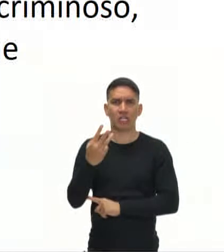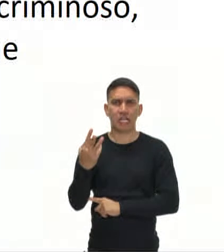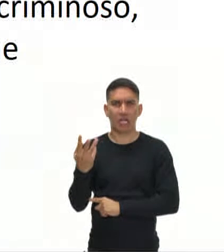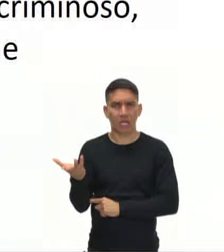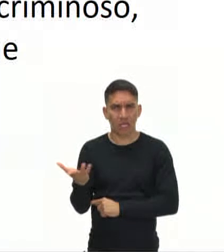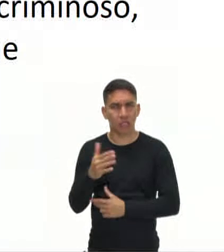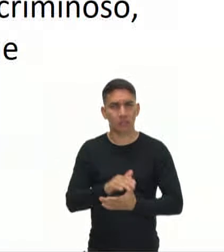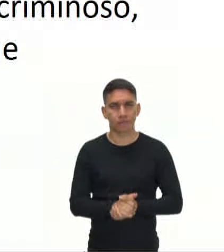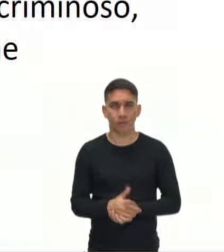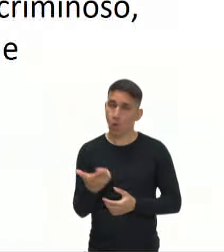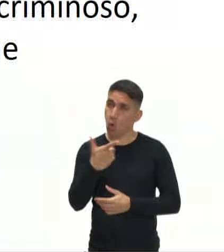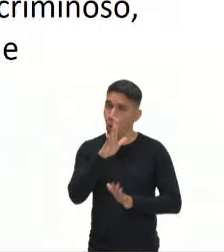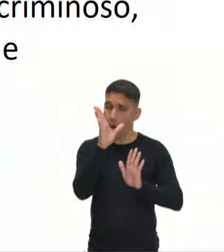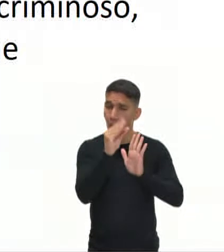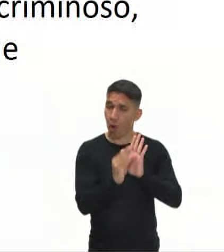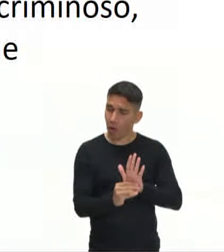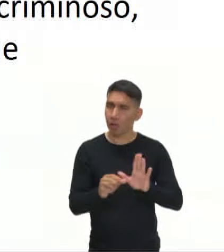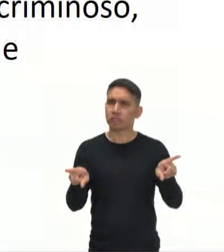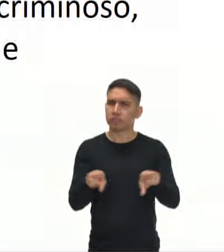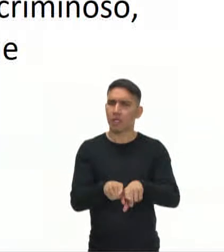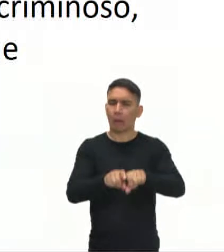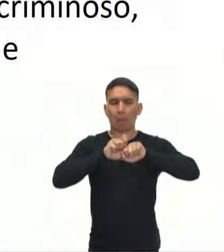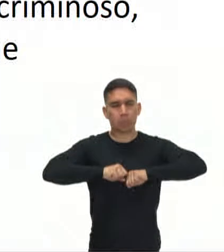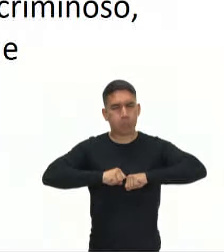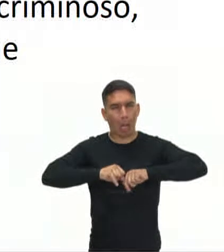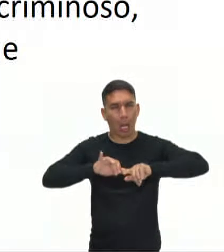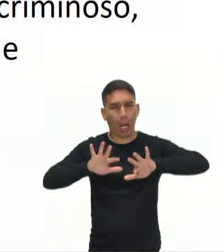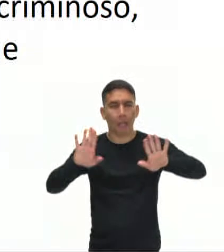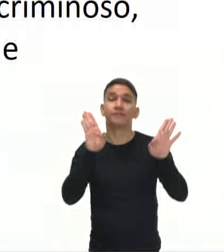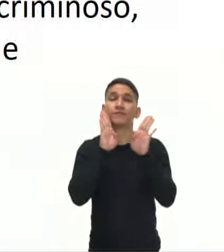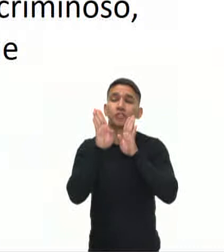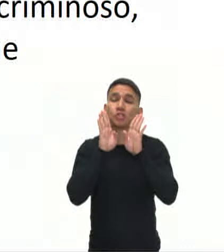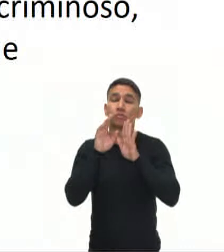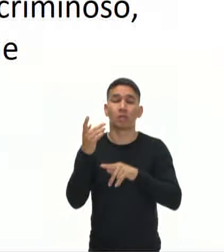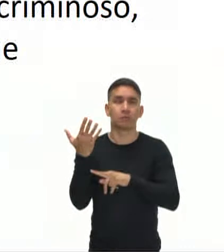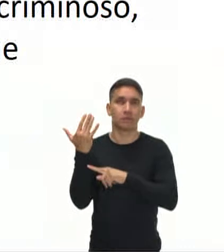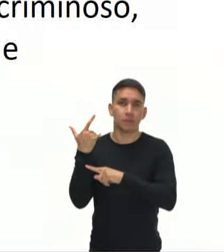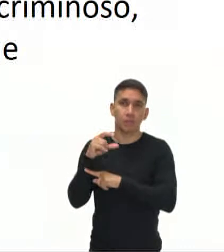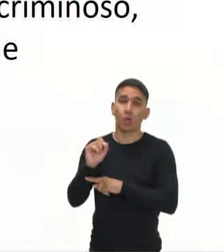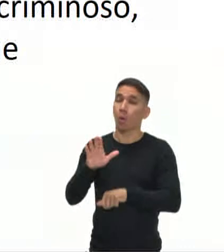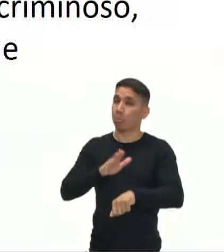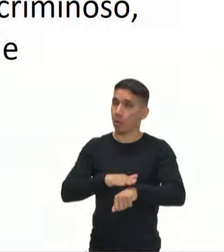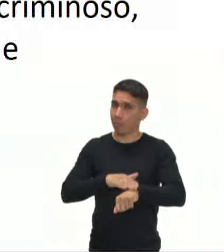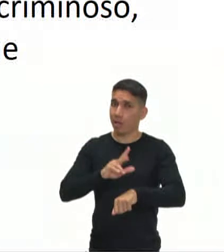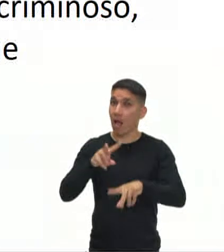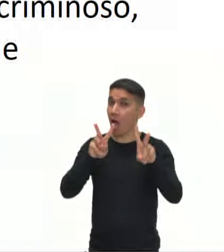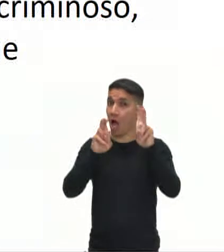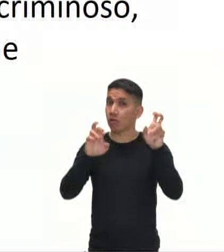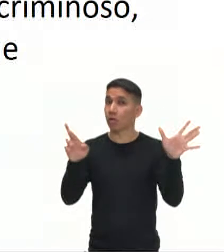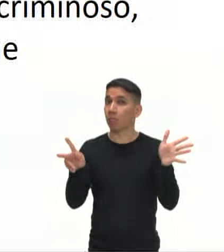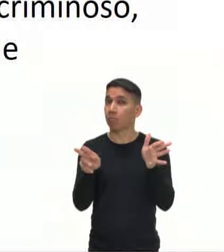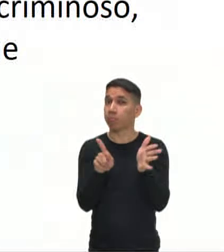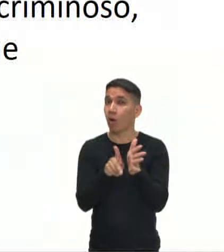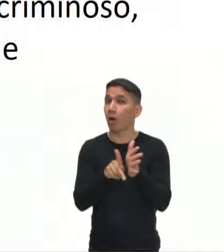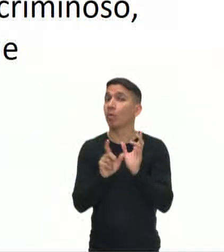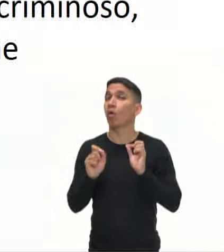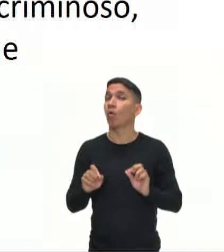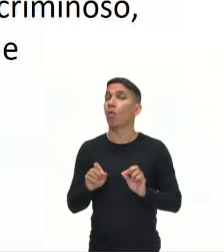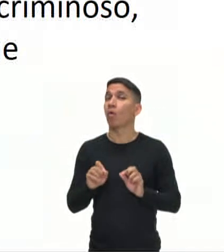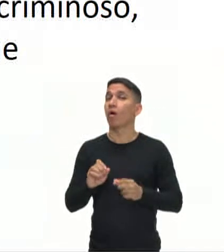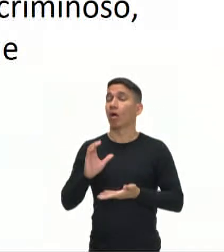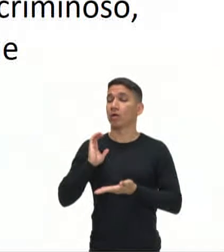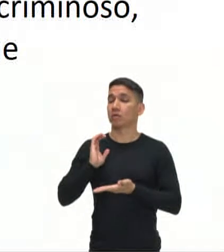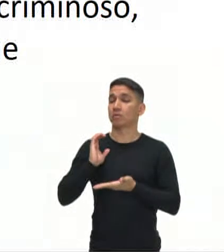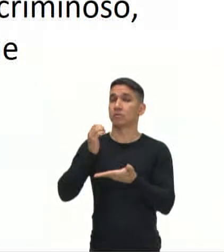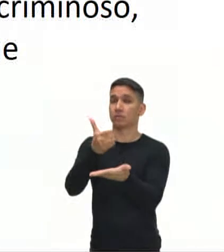conteúdo falso que viralizou no Facebook nos últimos tempos se refere ao auxílio reclusão, que